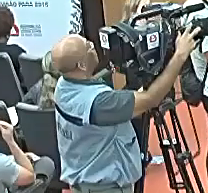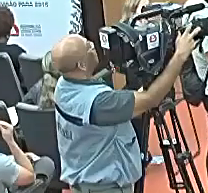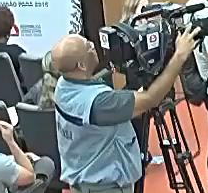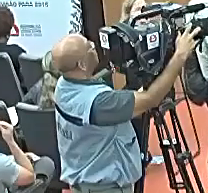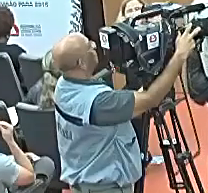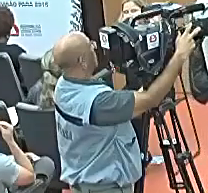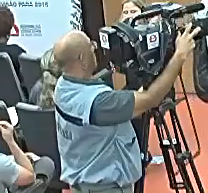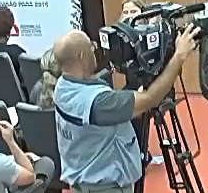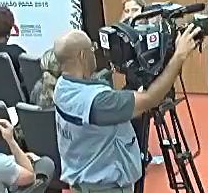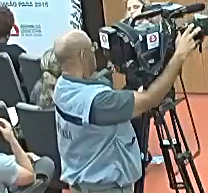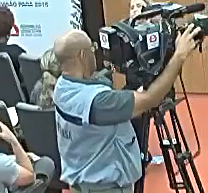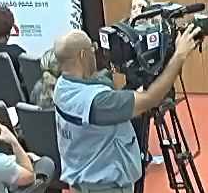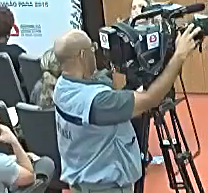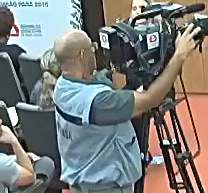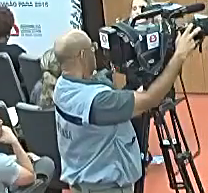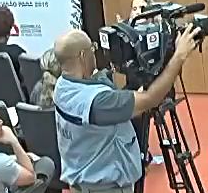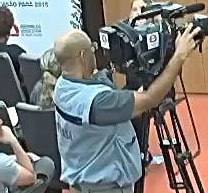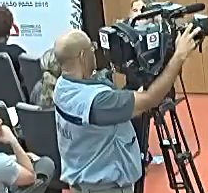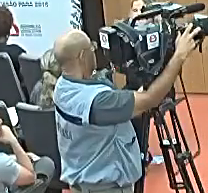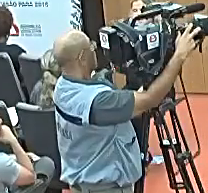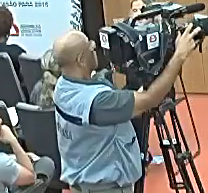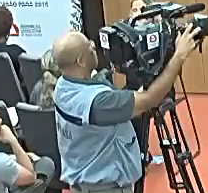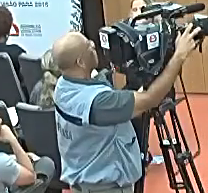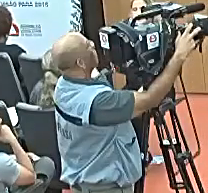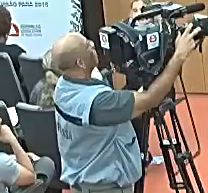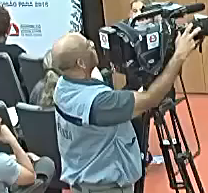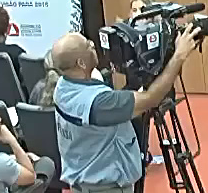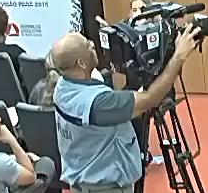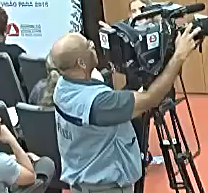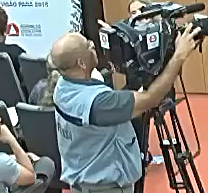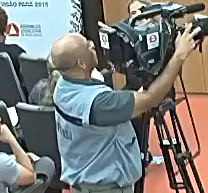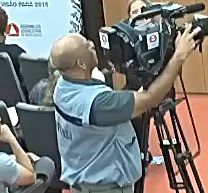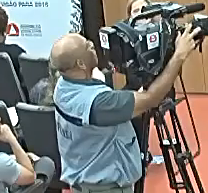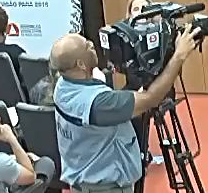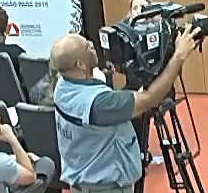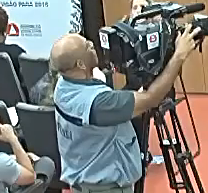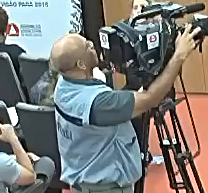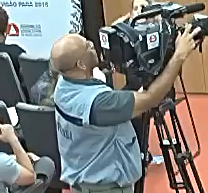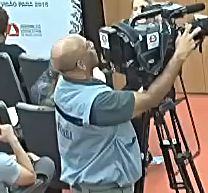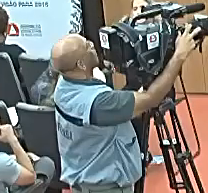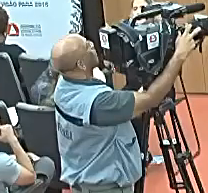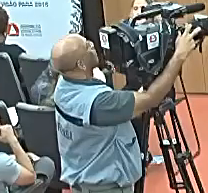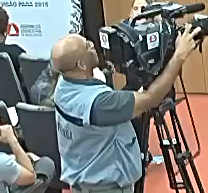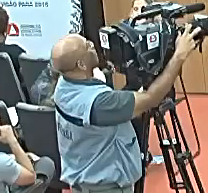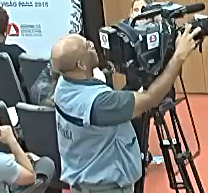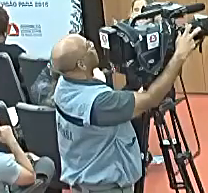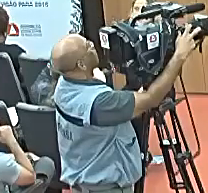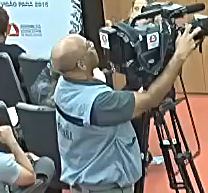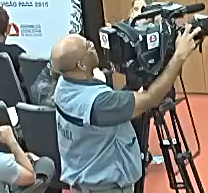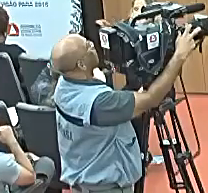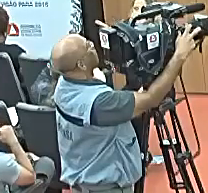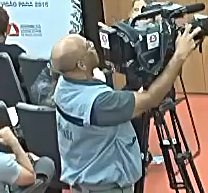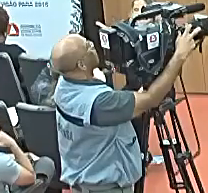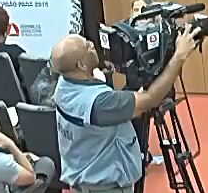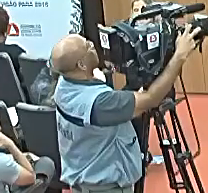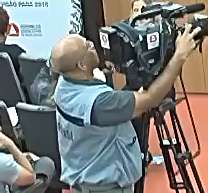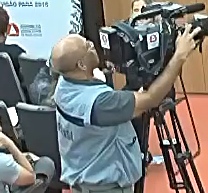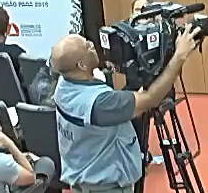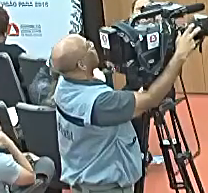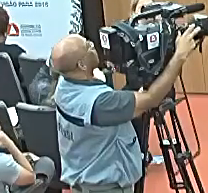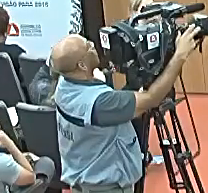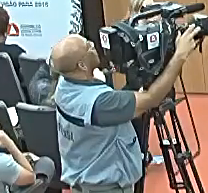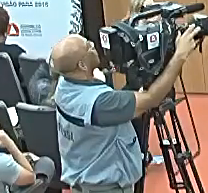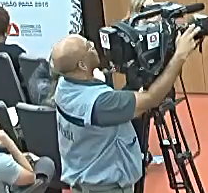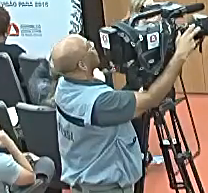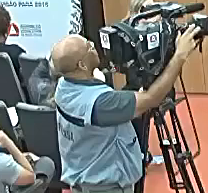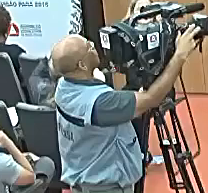matheus simões que inicia também os trabalhos agora na coordenação da comissão de